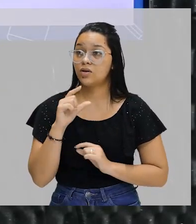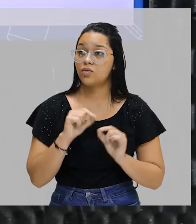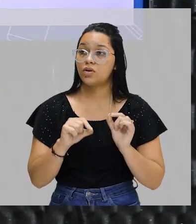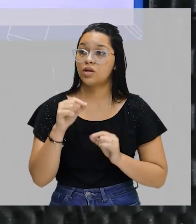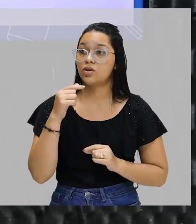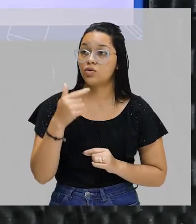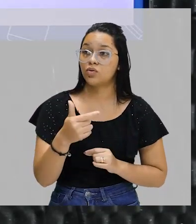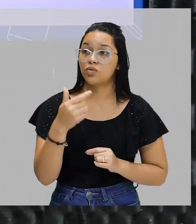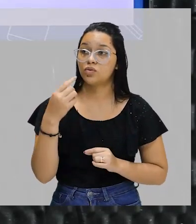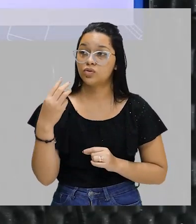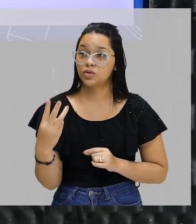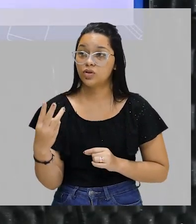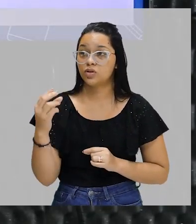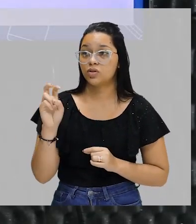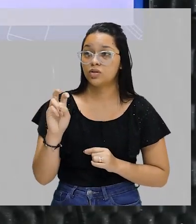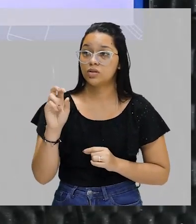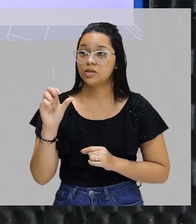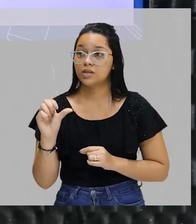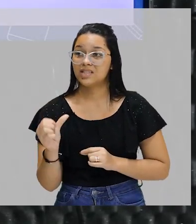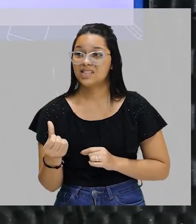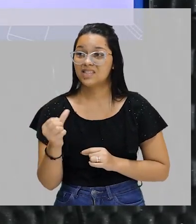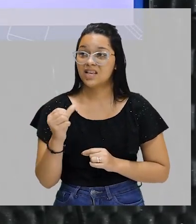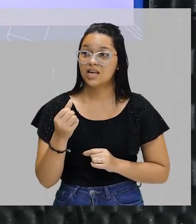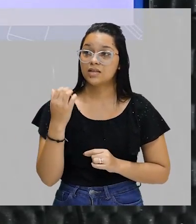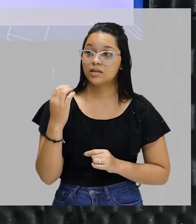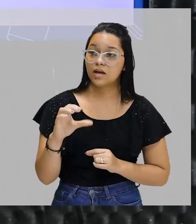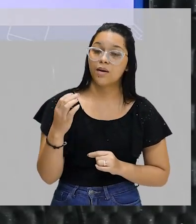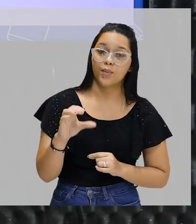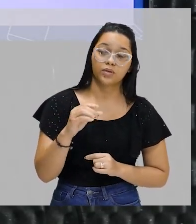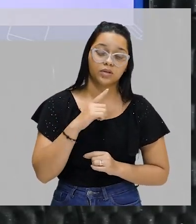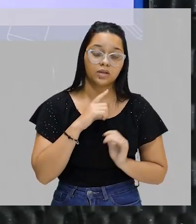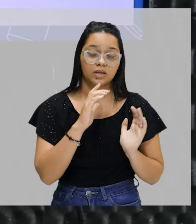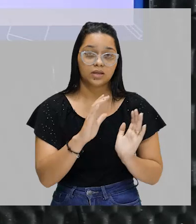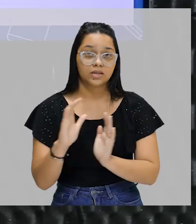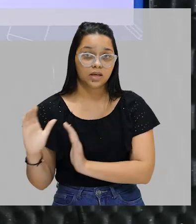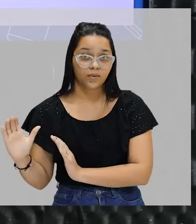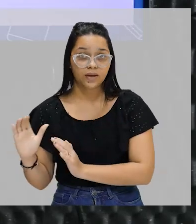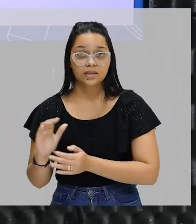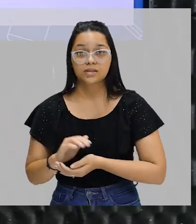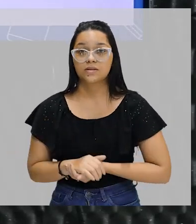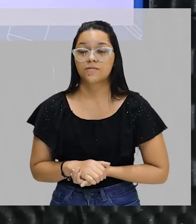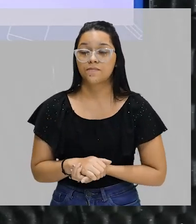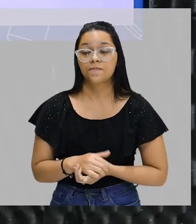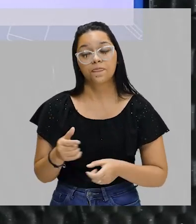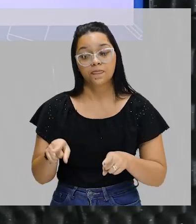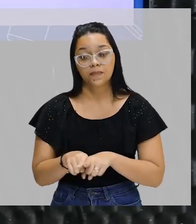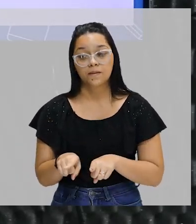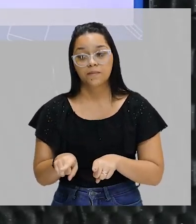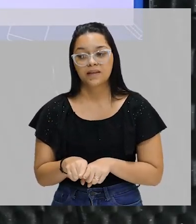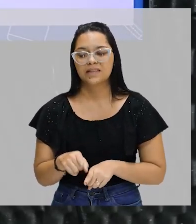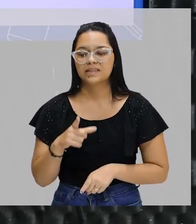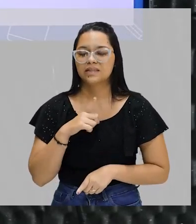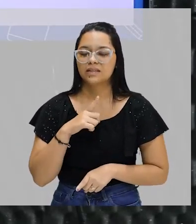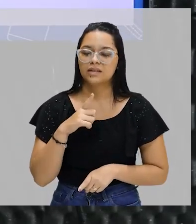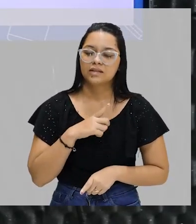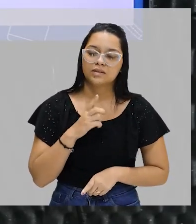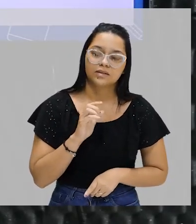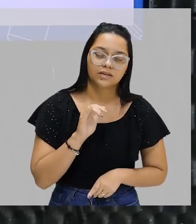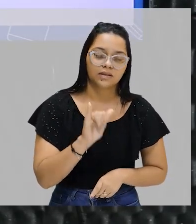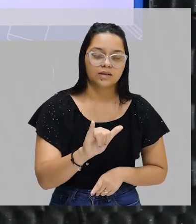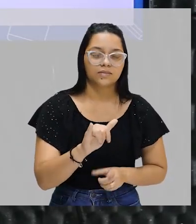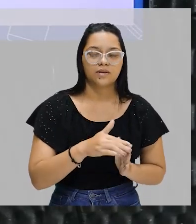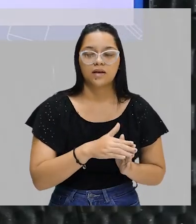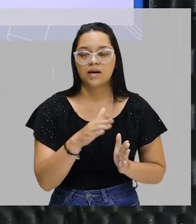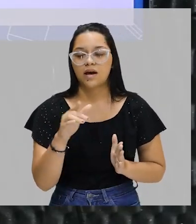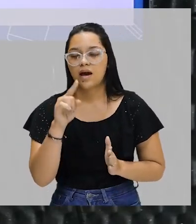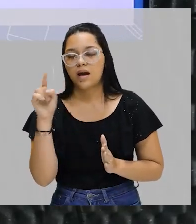ó, 2, 3, 4, 5, 6 carbonos nessa sequência. E se eu contar de Y